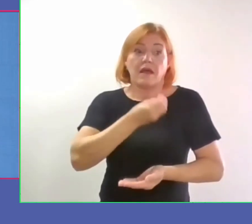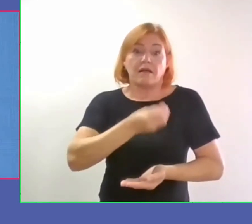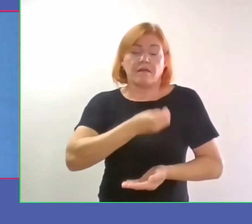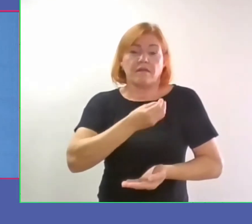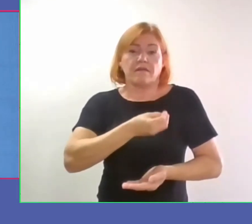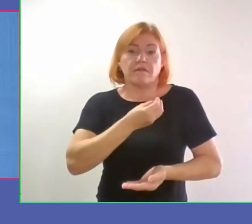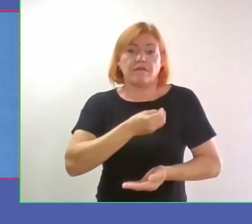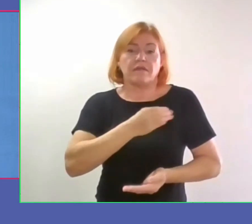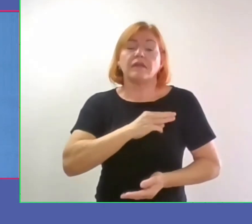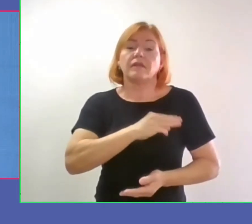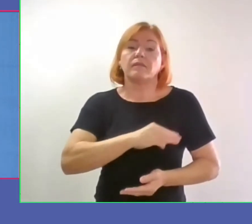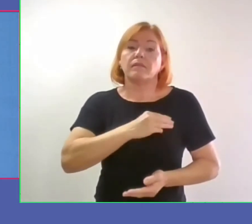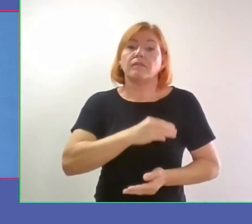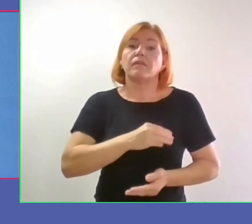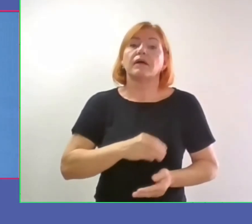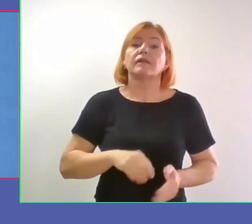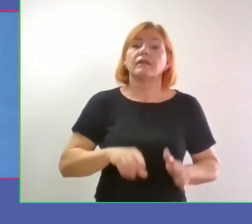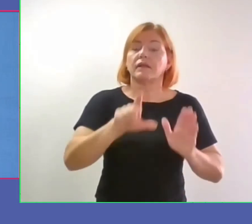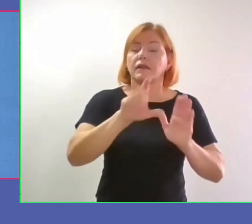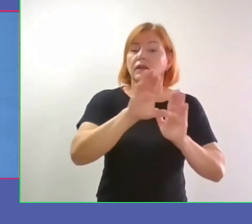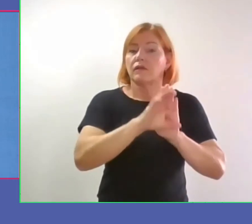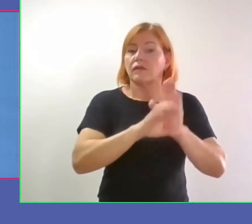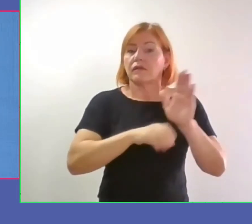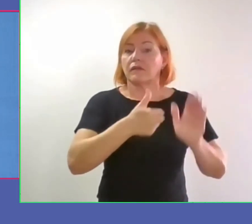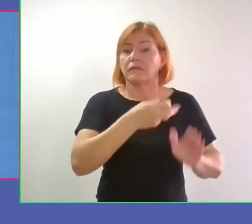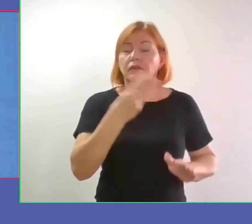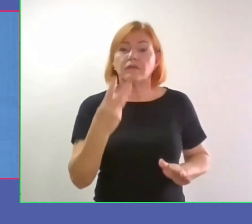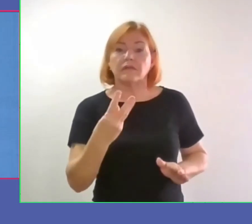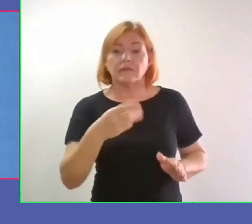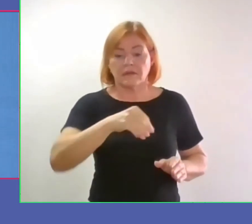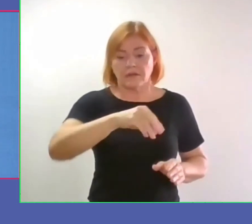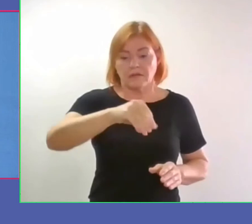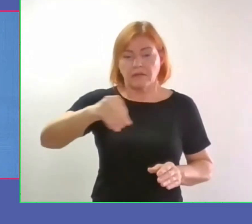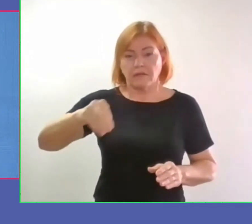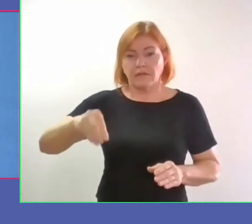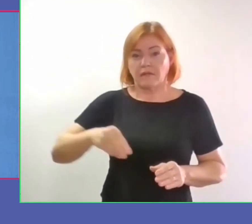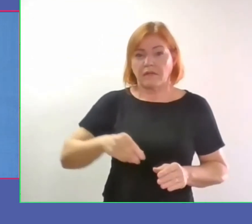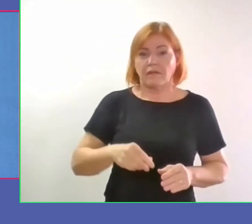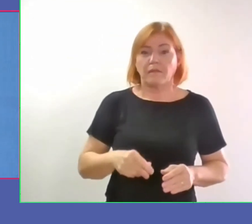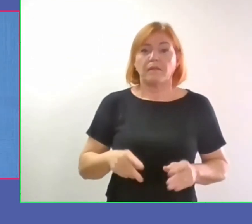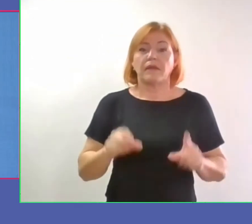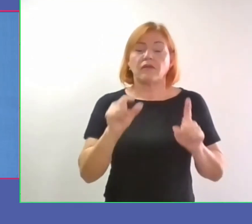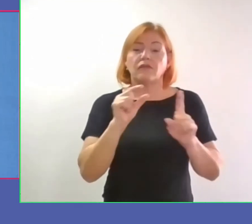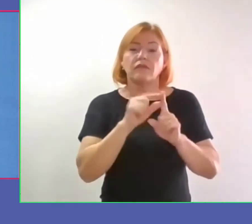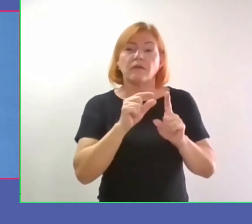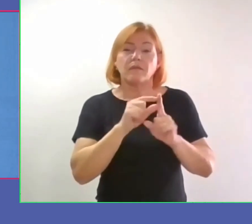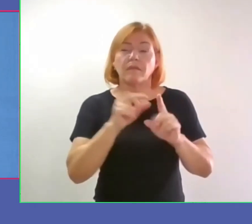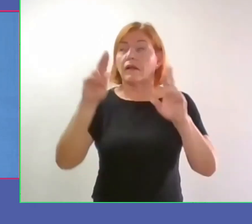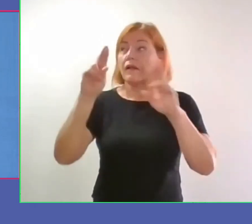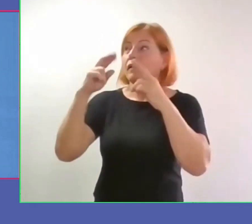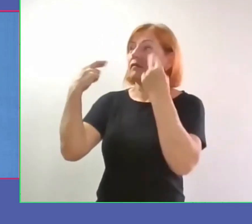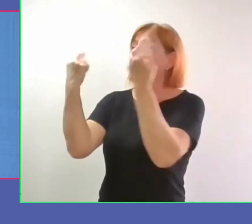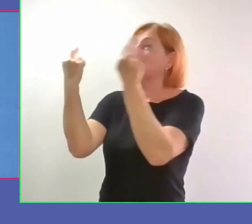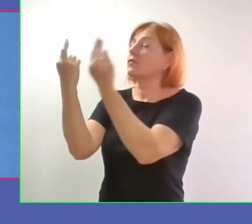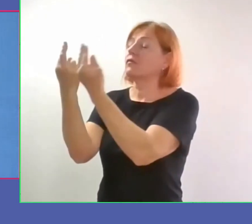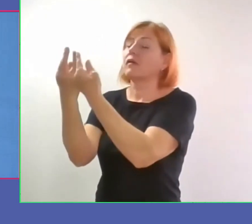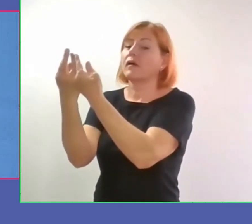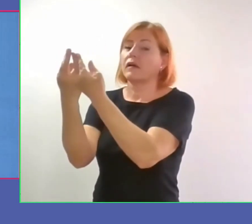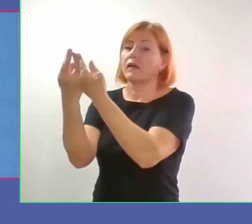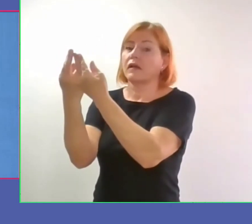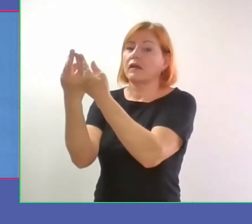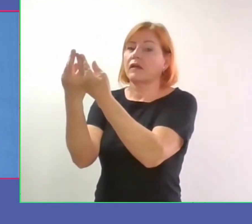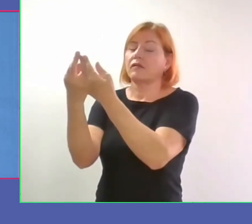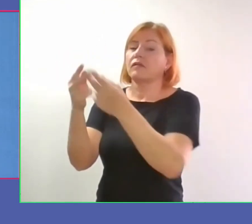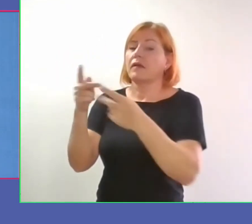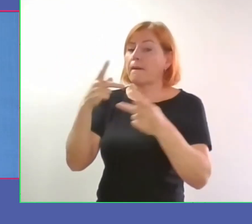reino. A palavra do reino vem pelo Evangelho, que é pregado pelo Rei do Reino dos Céus e